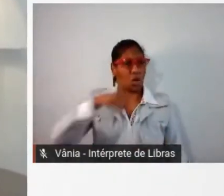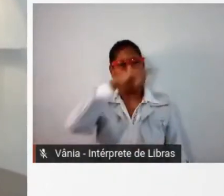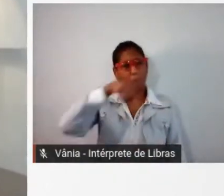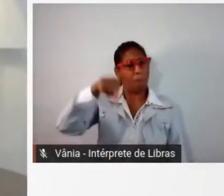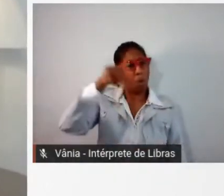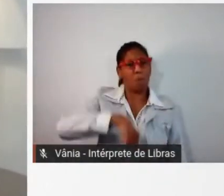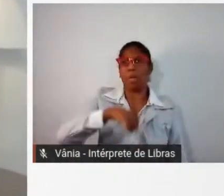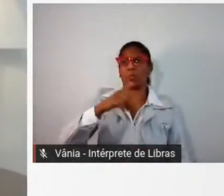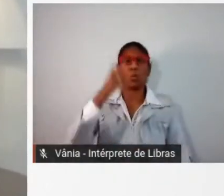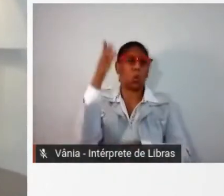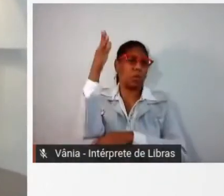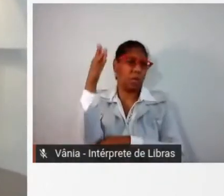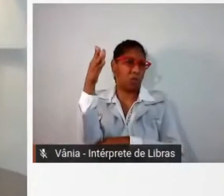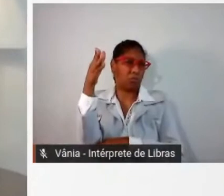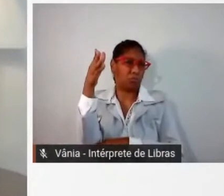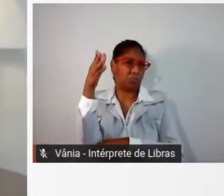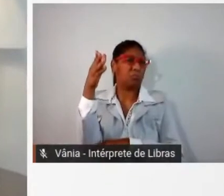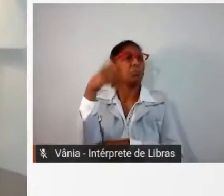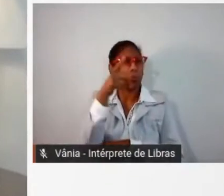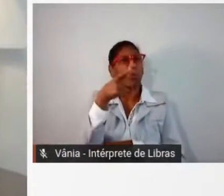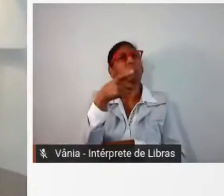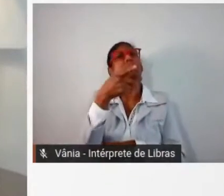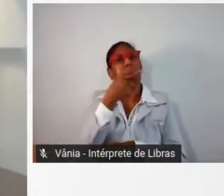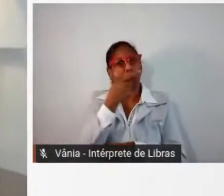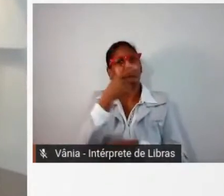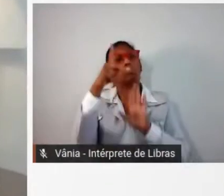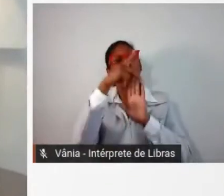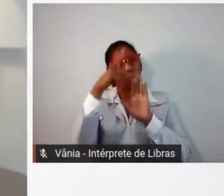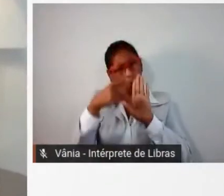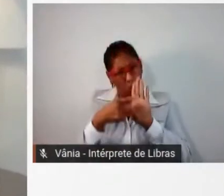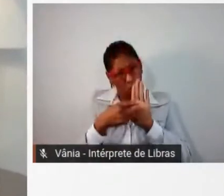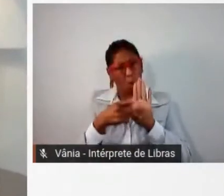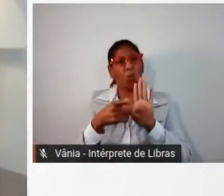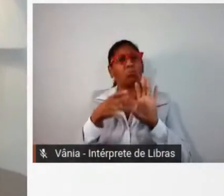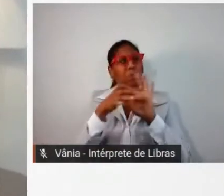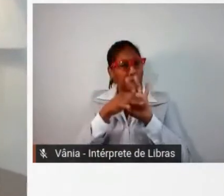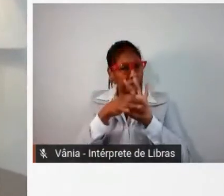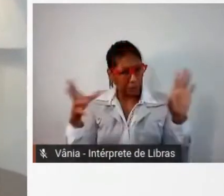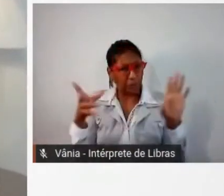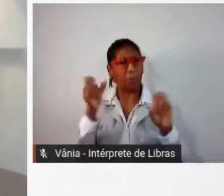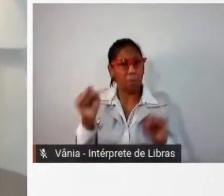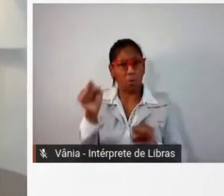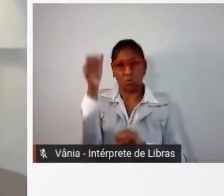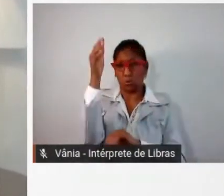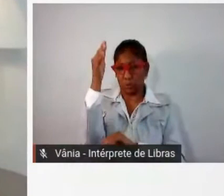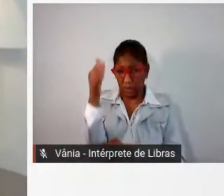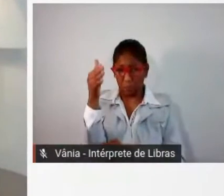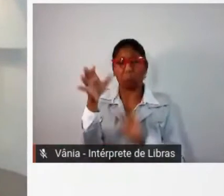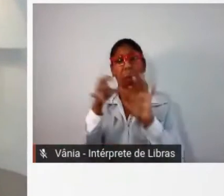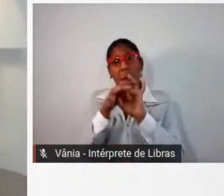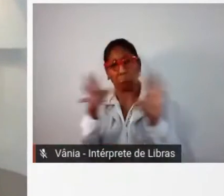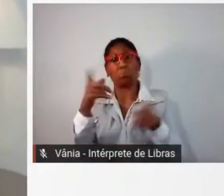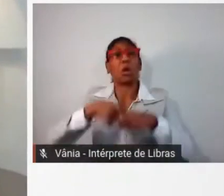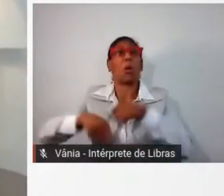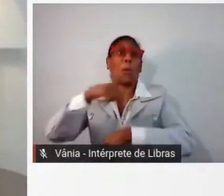dos hotéis. Nós permitimos, né? Há uma série de permissões que contemplam